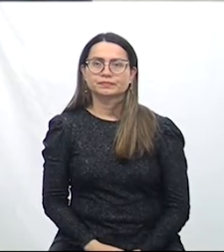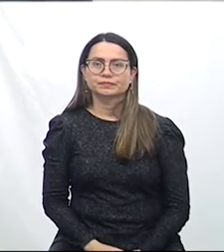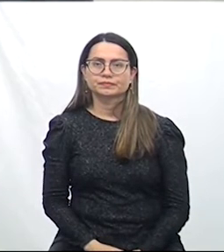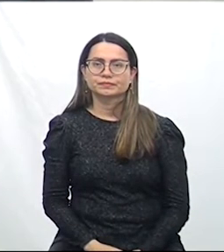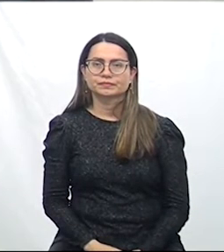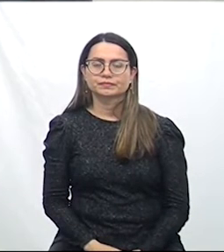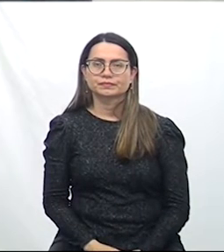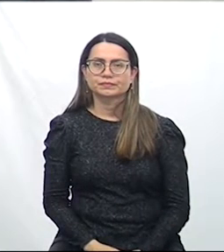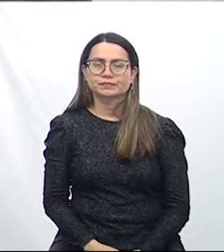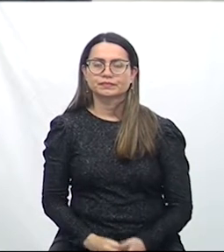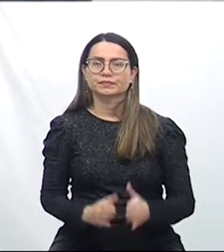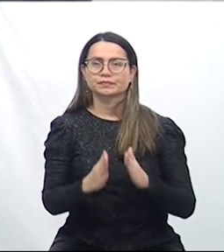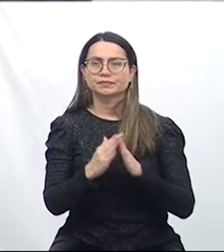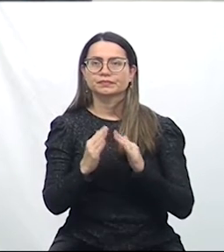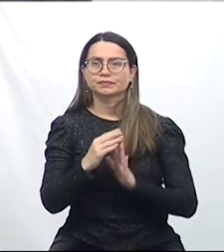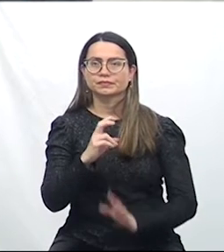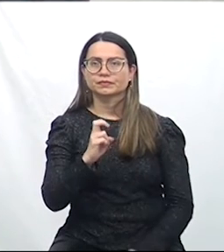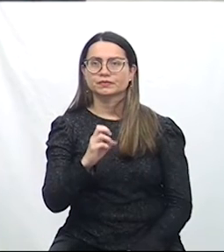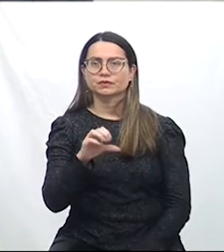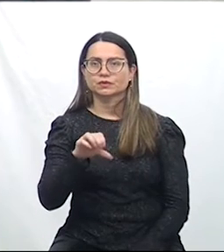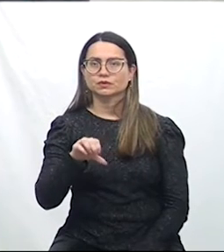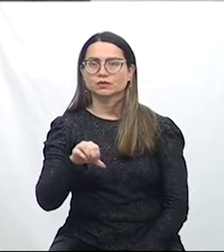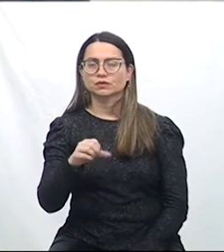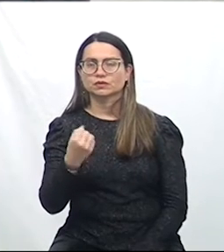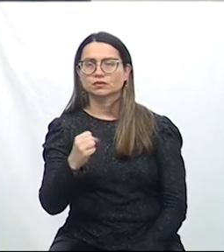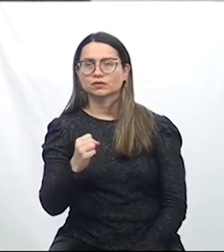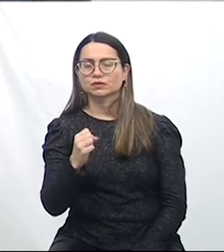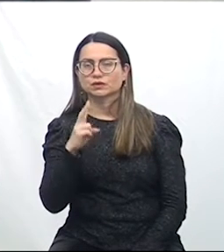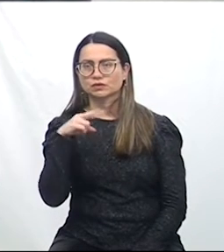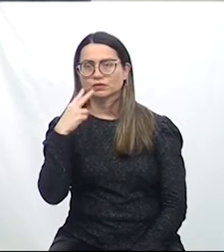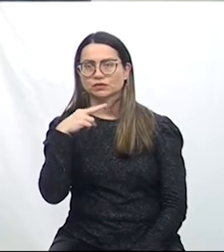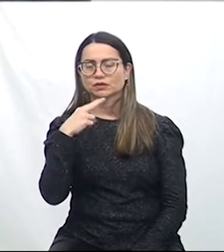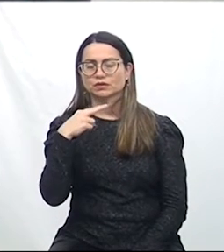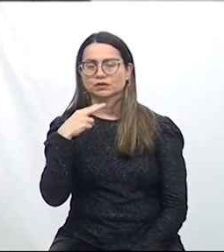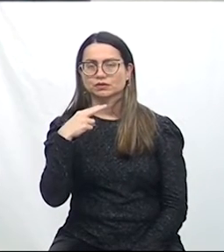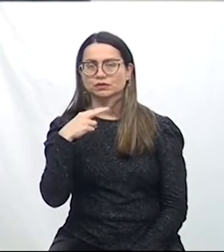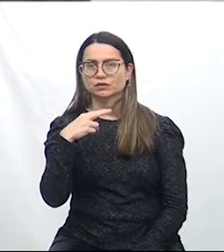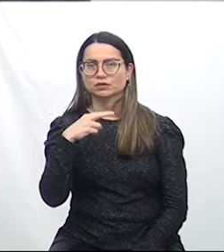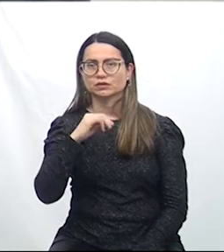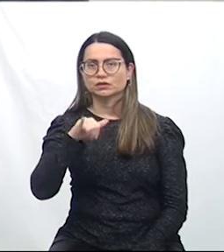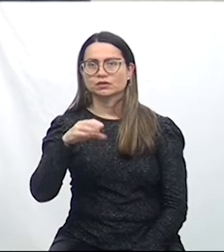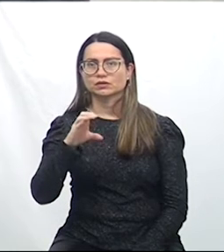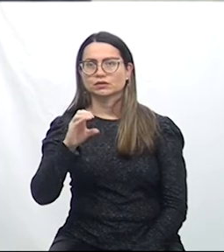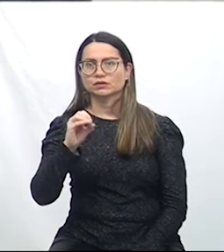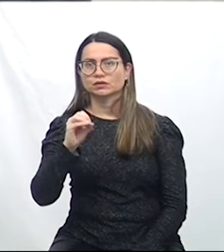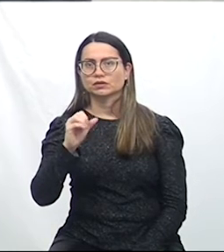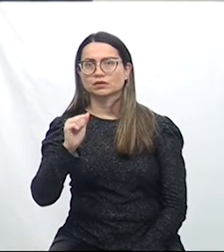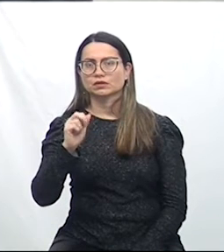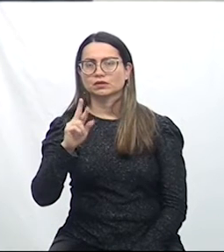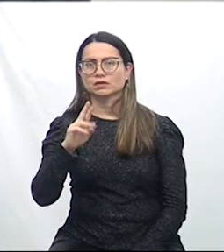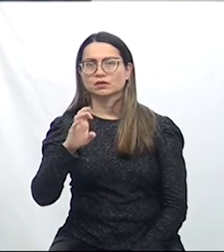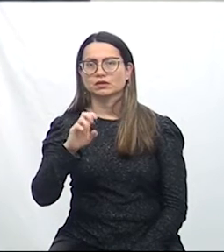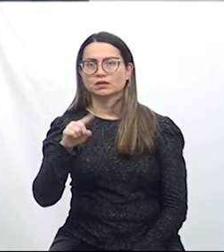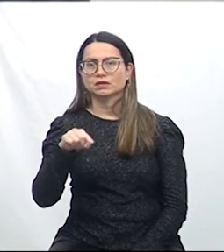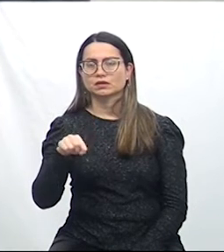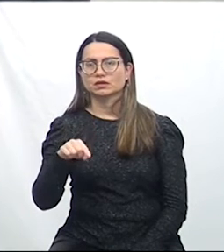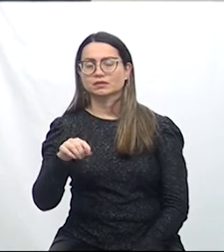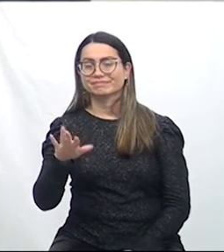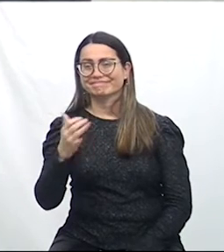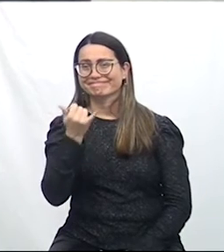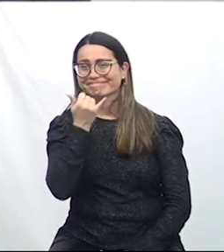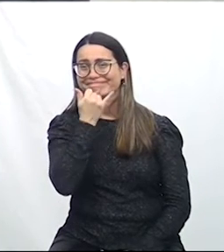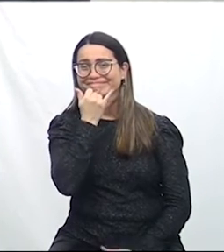Requerimento 598-2022, vereador Juarez de Jesus, envio de expediente... Acabei de ler este, vamos de novo, desculpa,